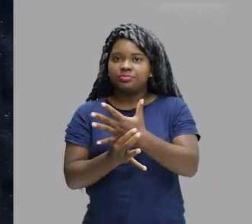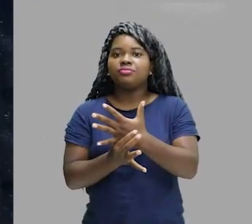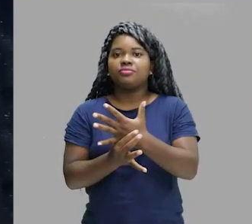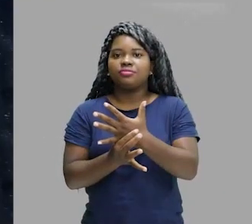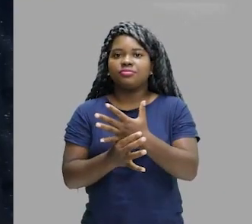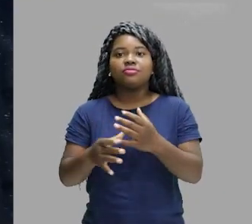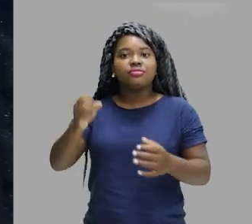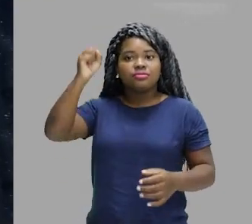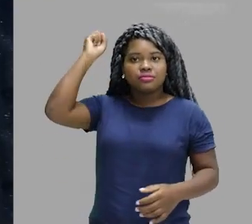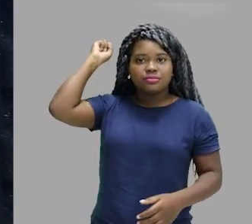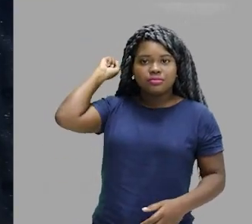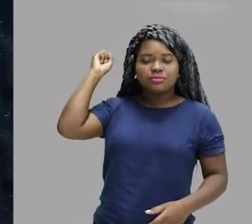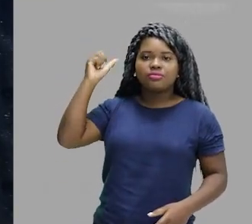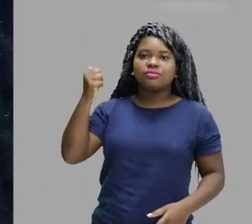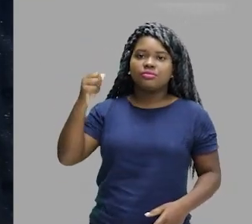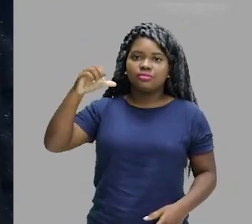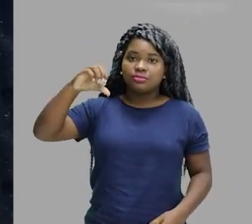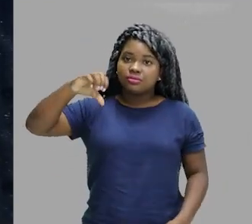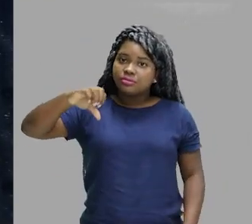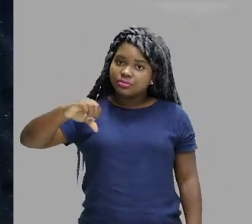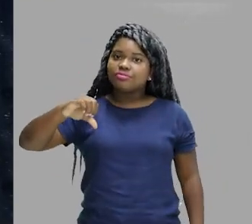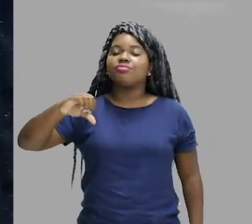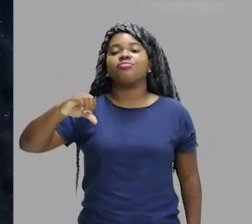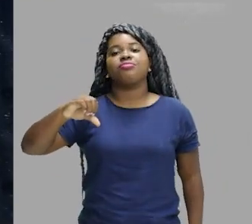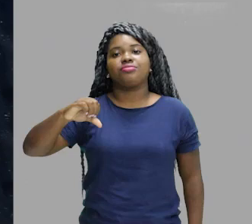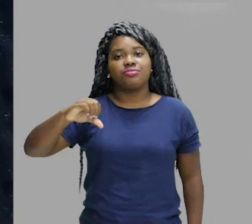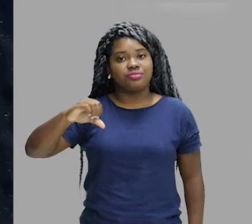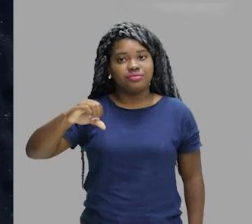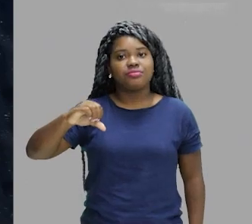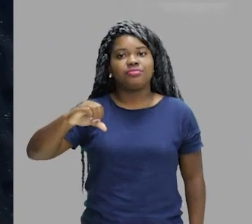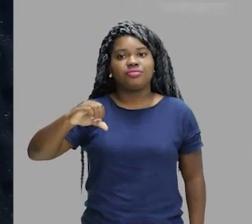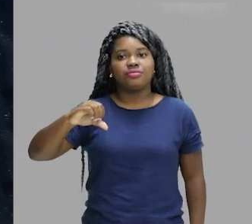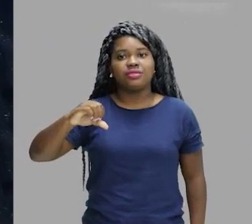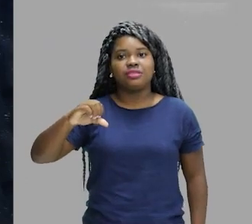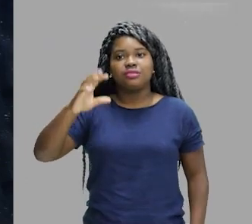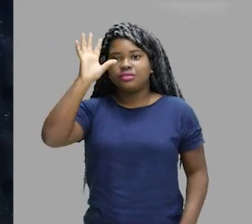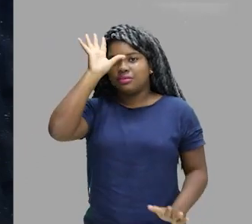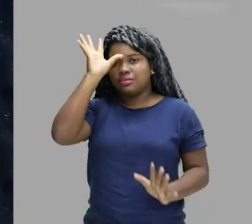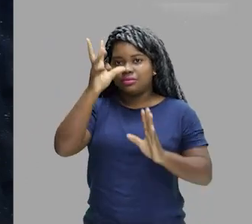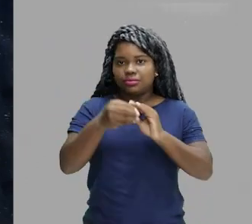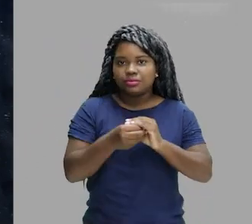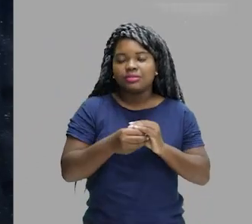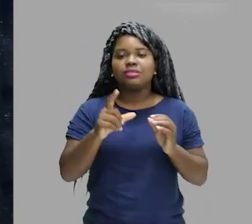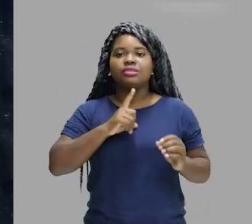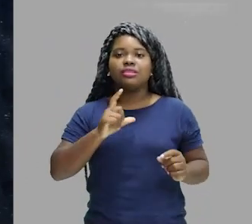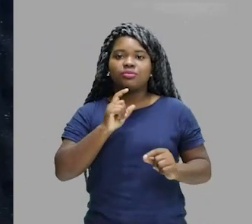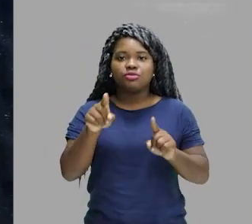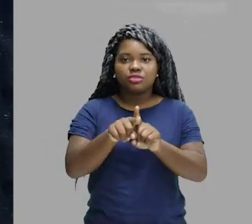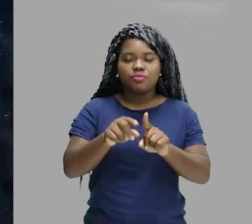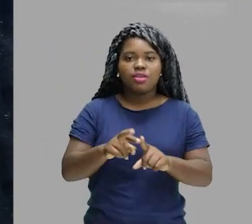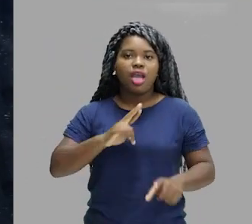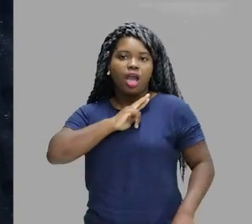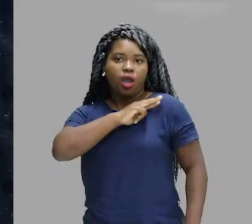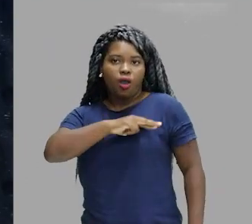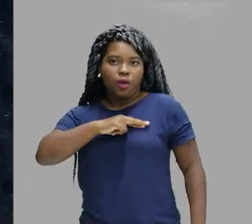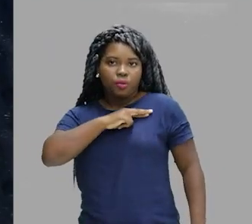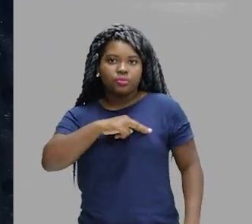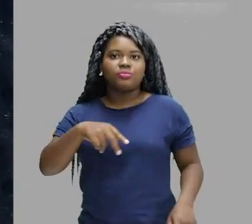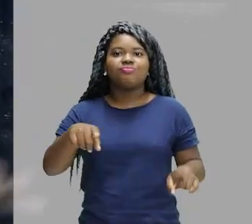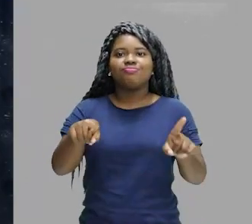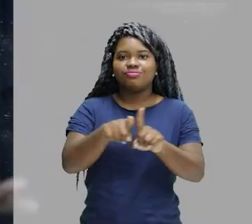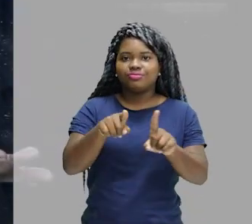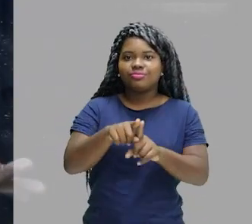assim, um 360 gigantesco. Só para recapitular, né? Neoclassicismo, romantismo, realismo,